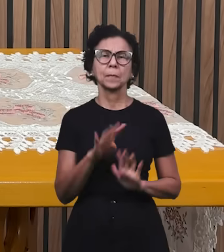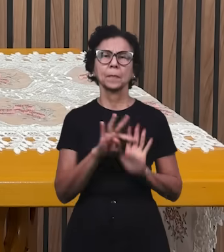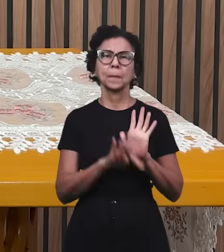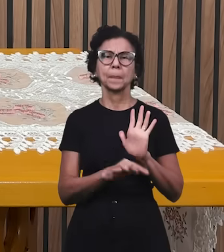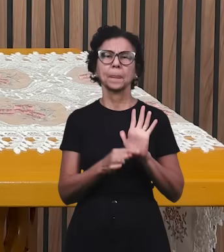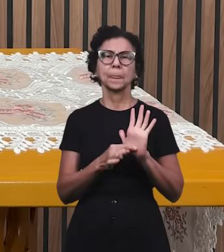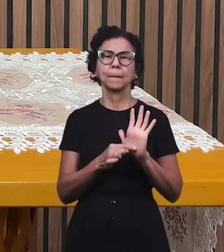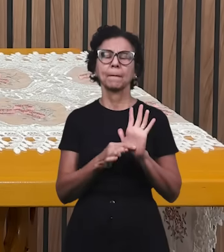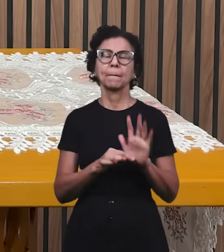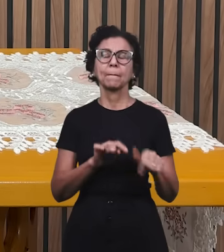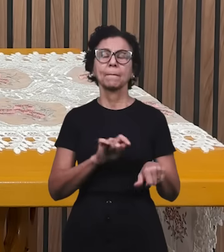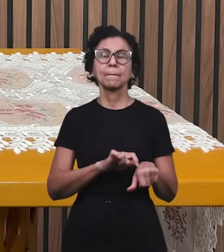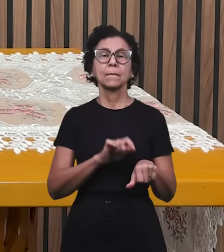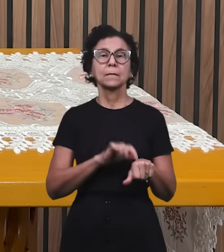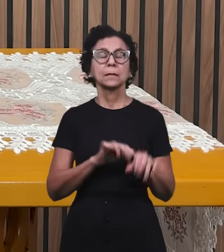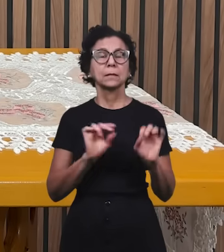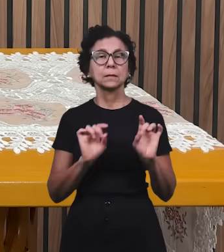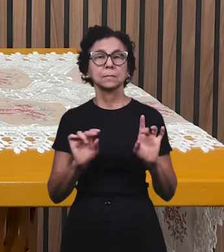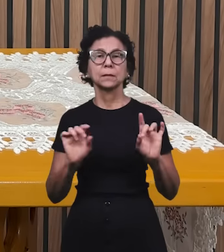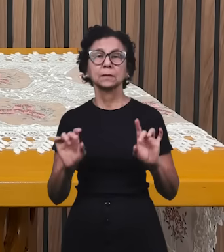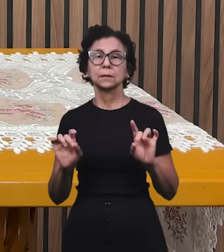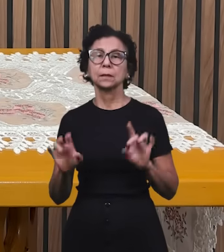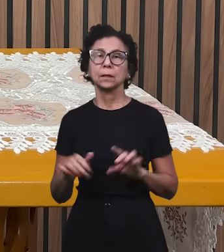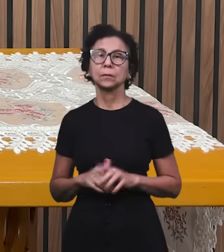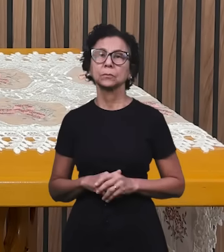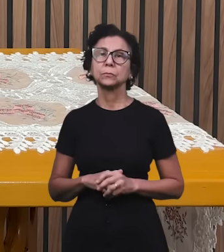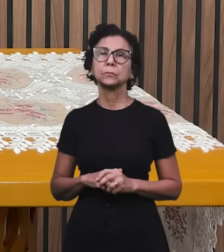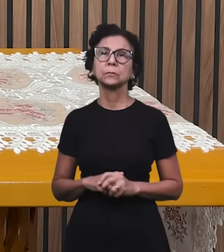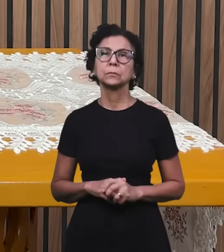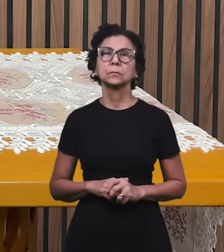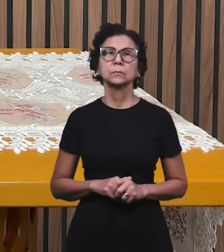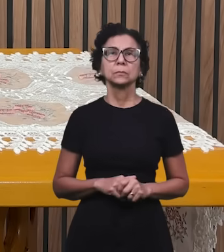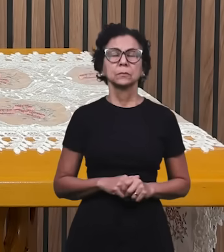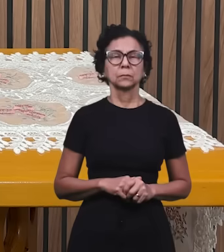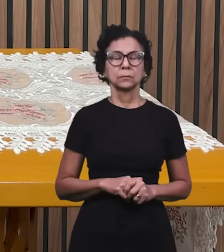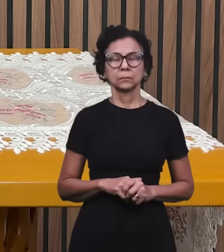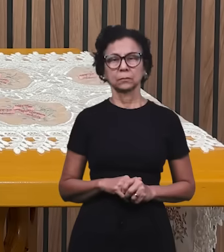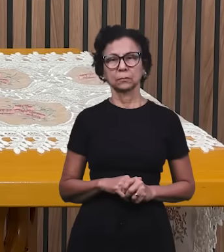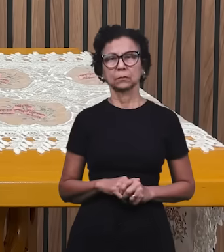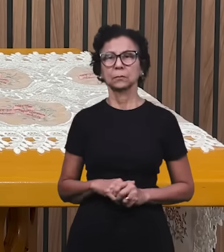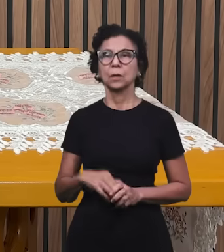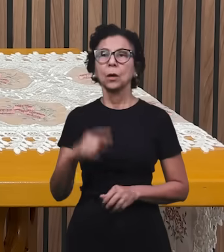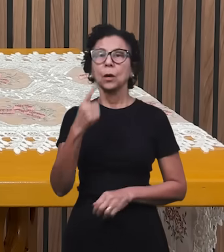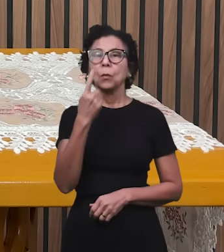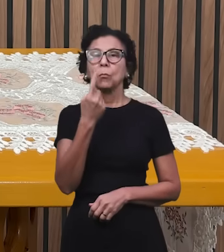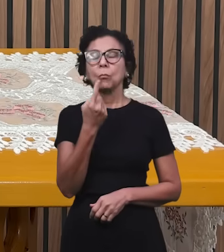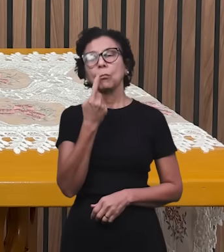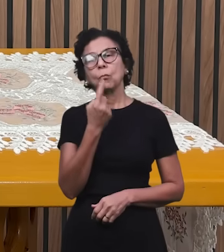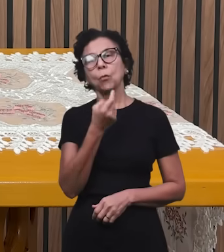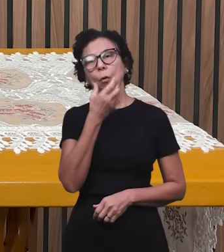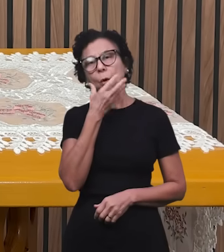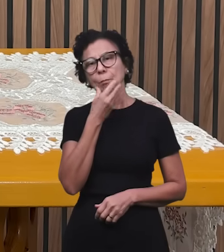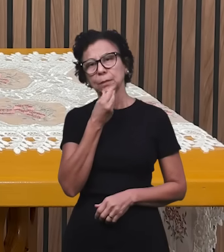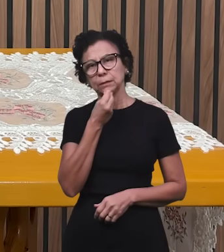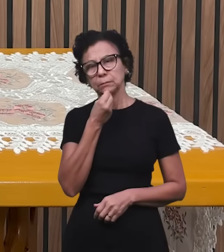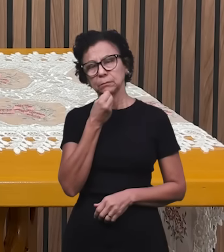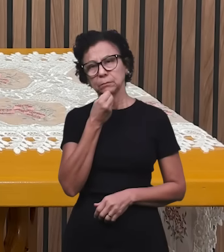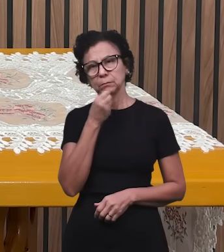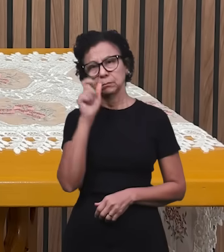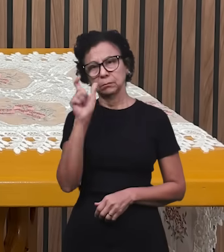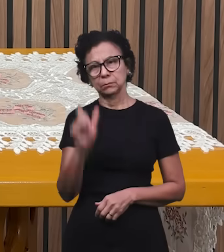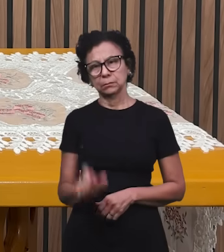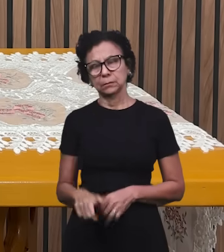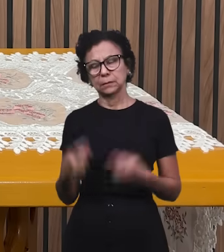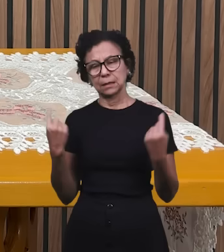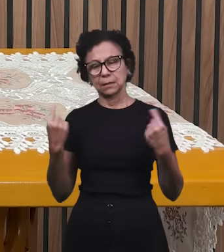fala de um momento muito especial para um homem um homem necessitado. Se